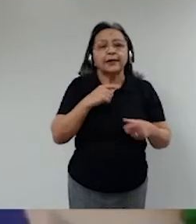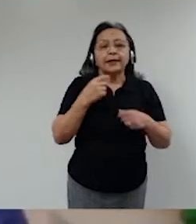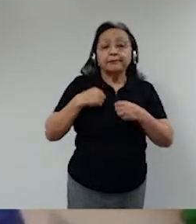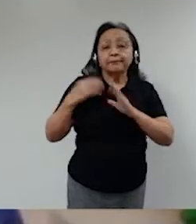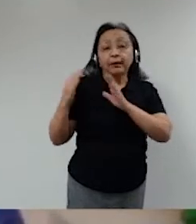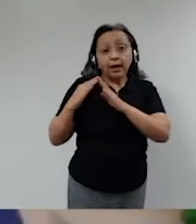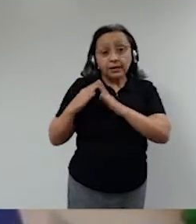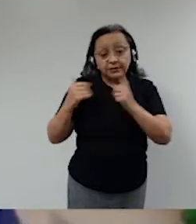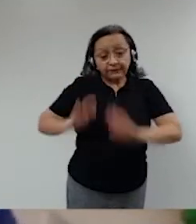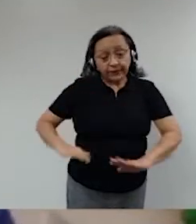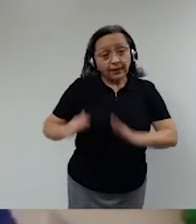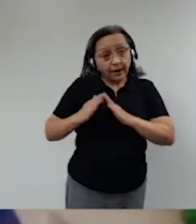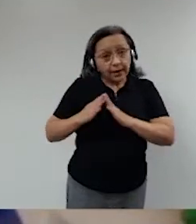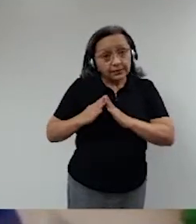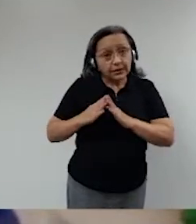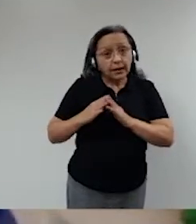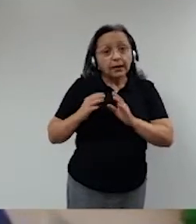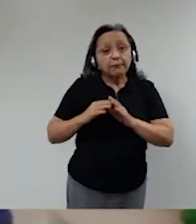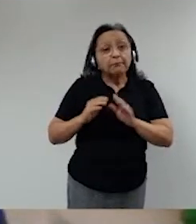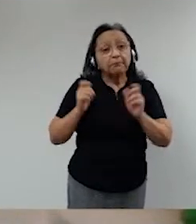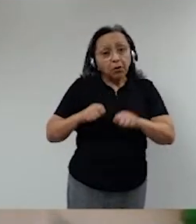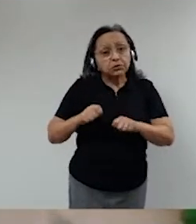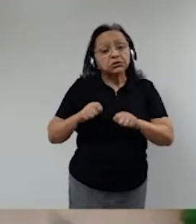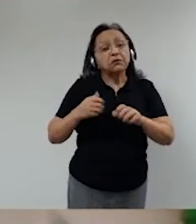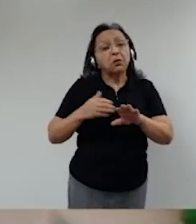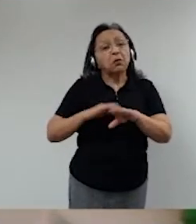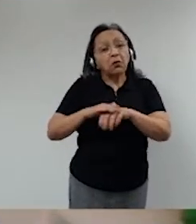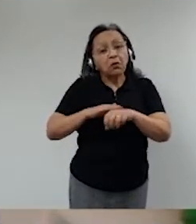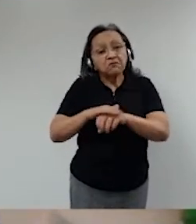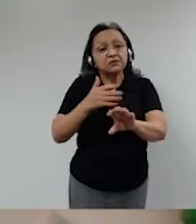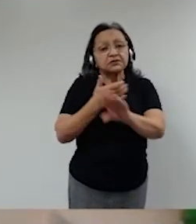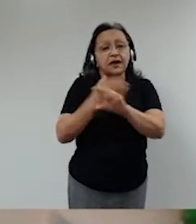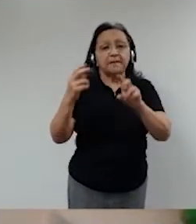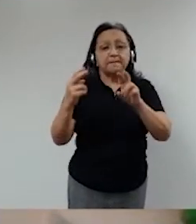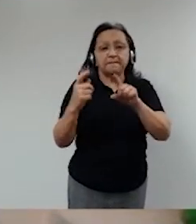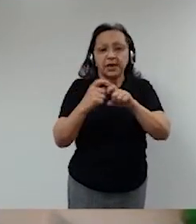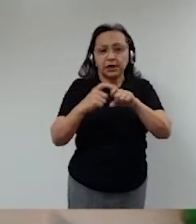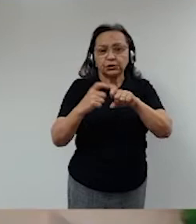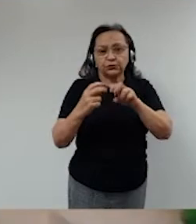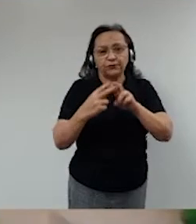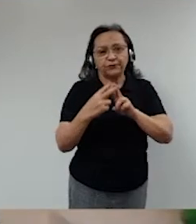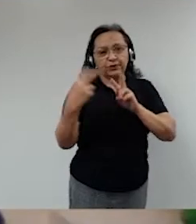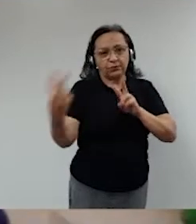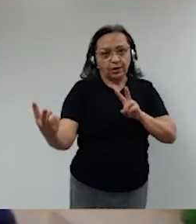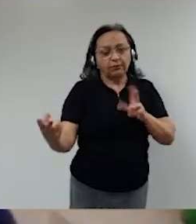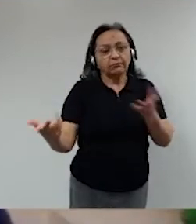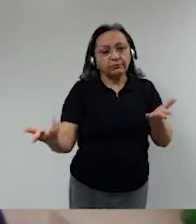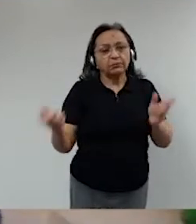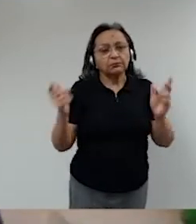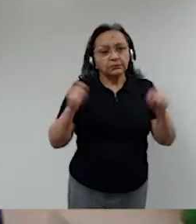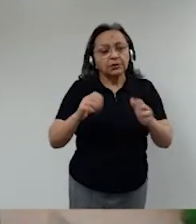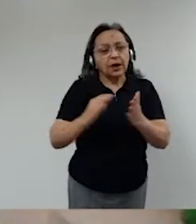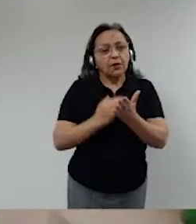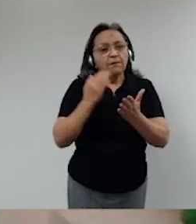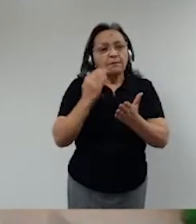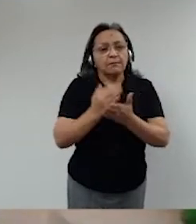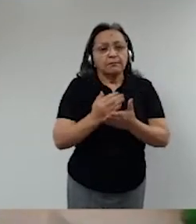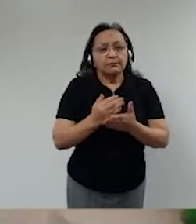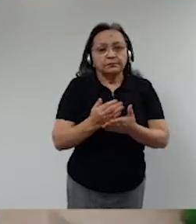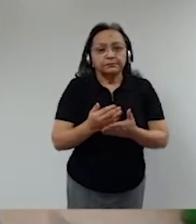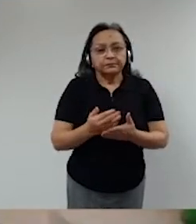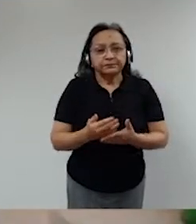Tá? Então, a telemedicina tem esse potencial de aumentar os métodos convencionais da assistência médica,